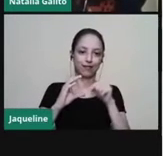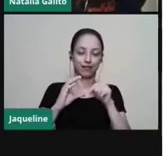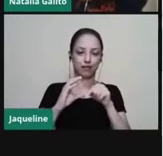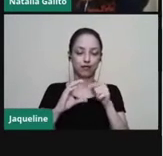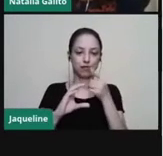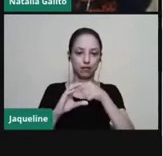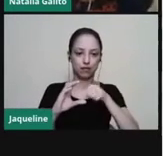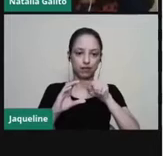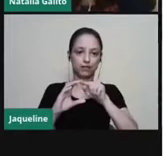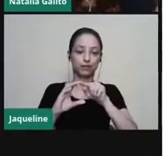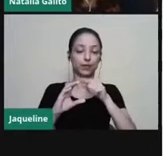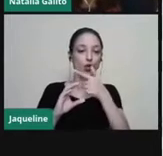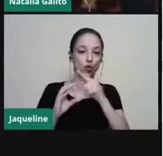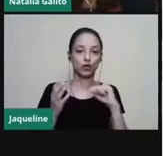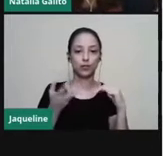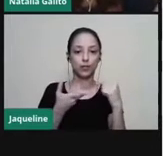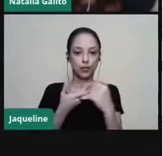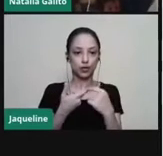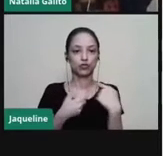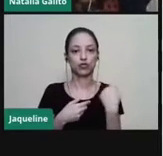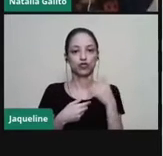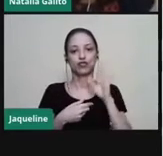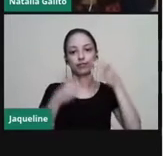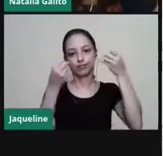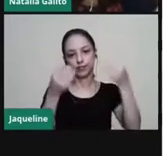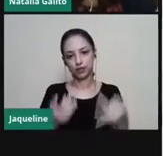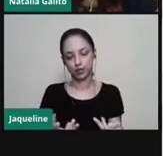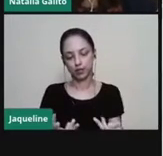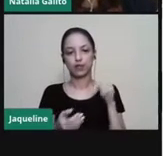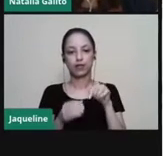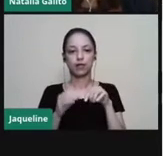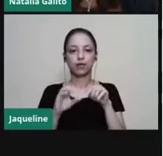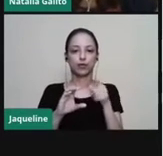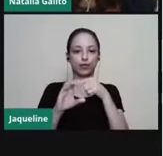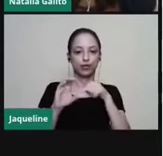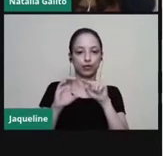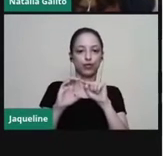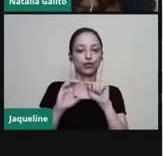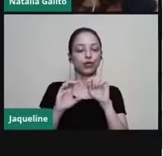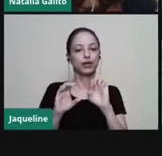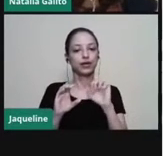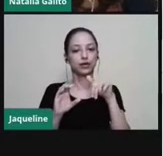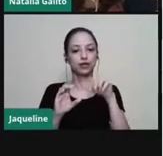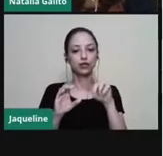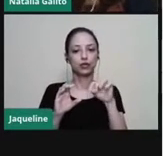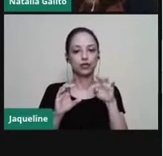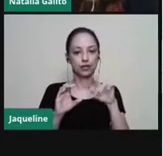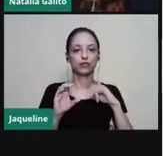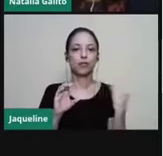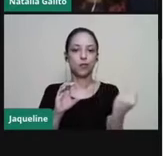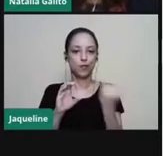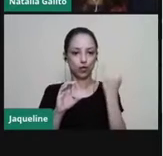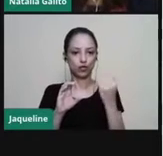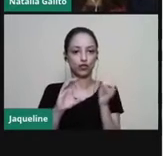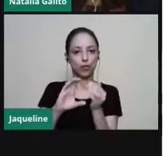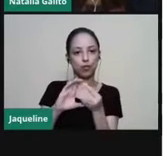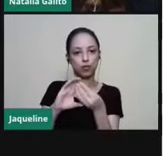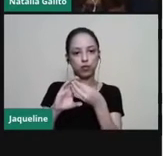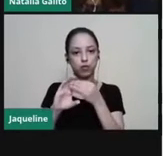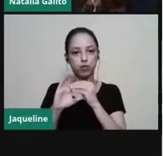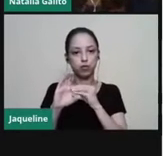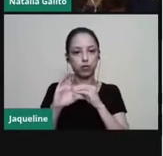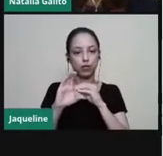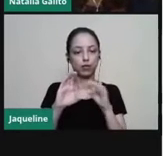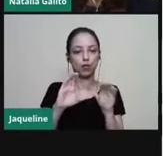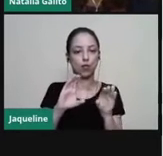Bom, outras funções que a gente comentou, então o endotélio também tem um papel importante na agregação plaquetária. De que forma?